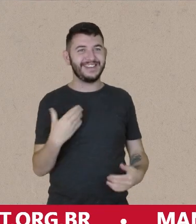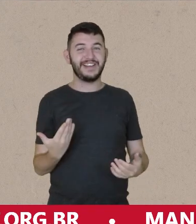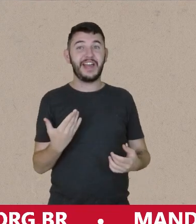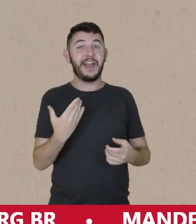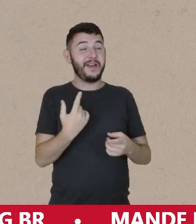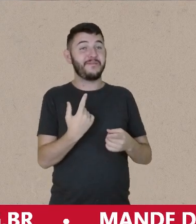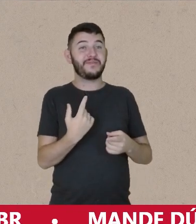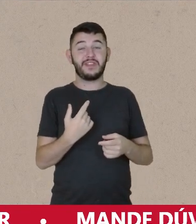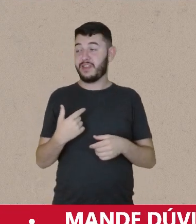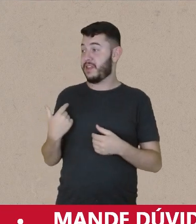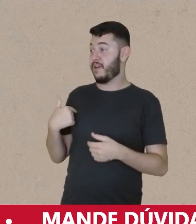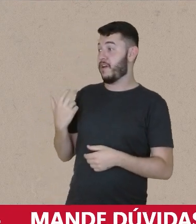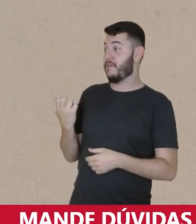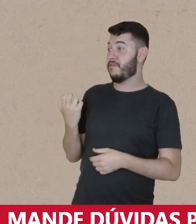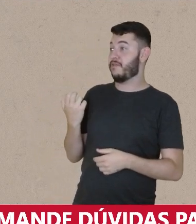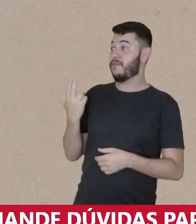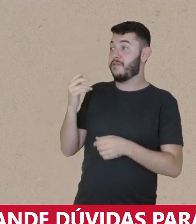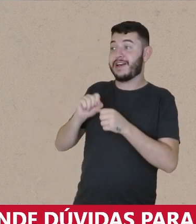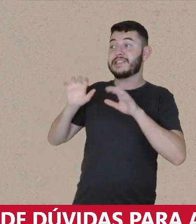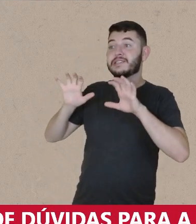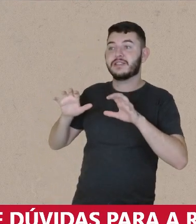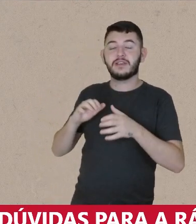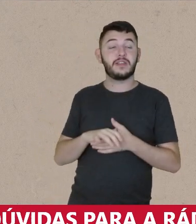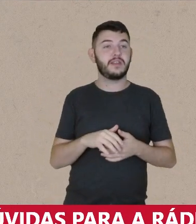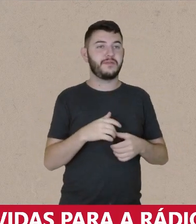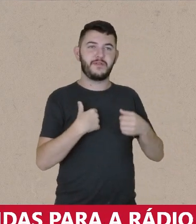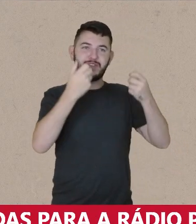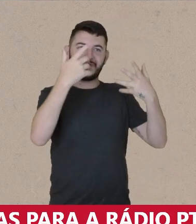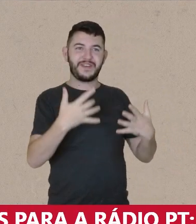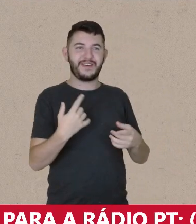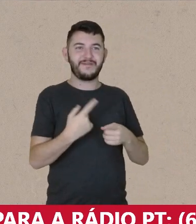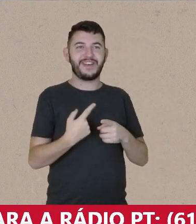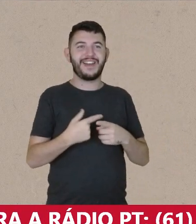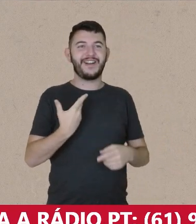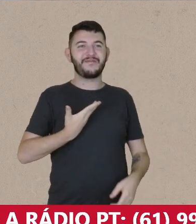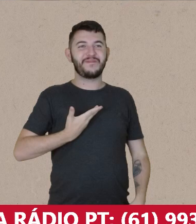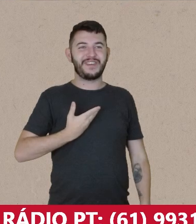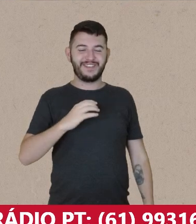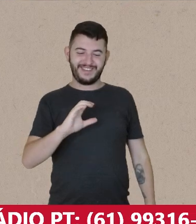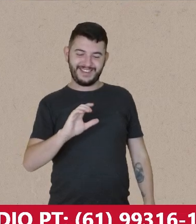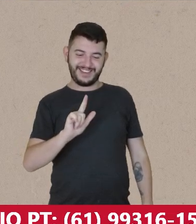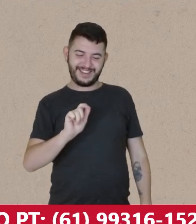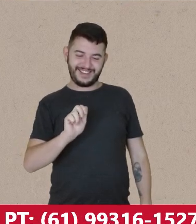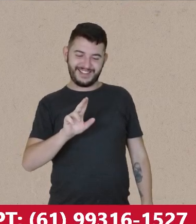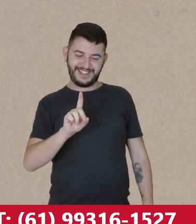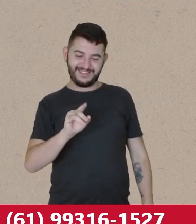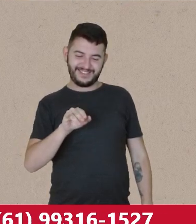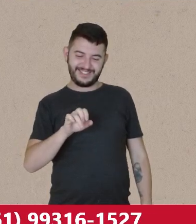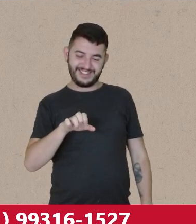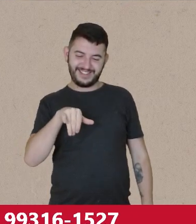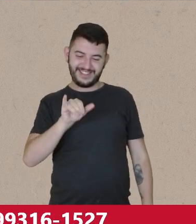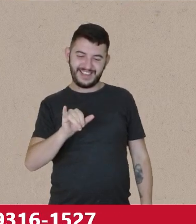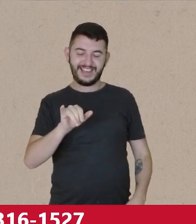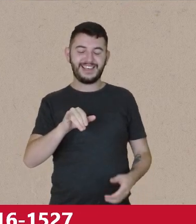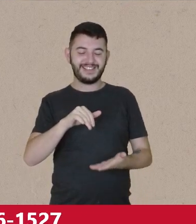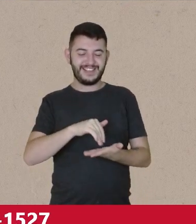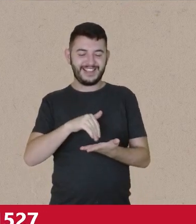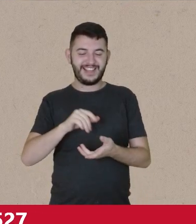seguinte, Zé. É militante do PT. É o Claudinei, Santa Catarina, que muitos conhecem, que foi secretário